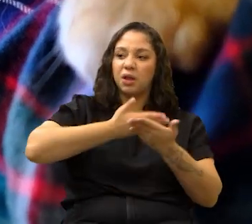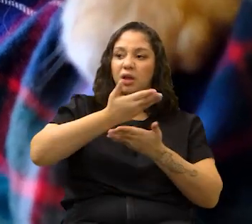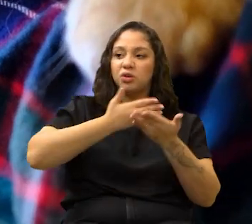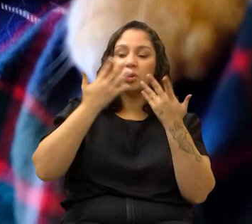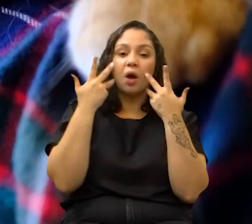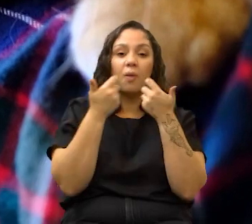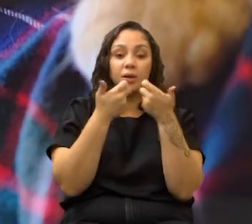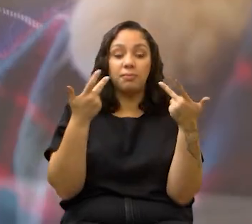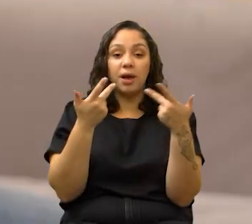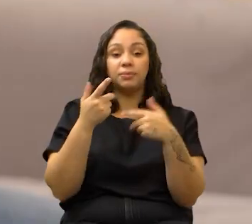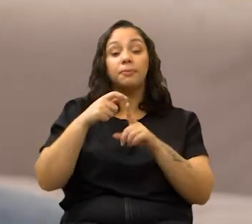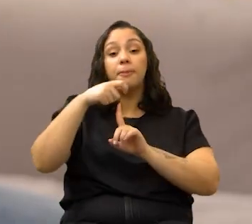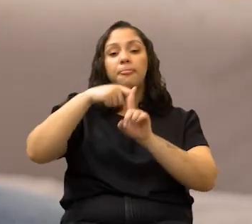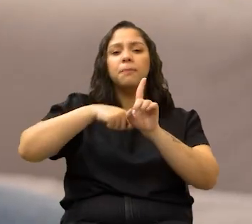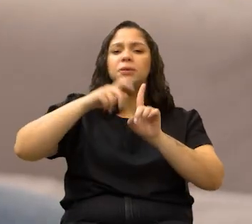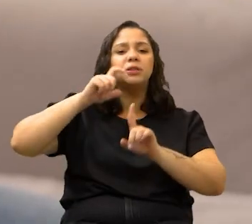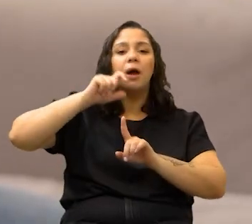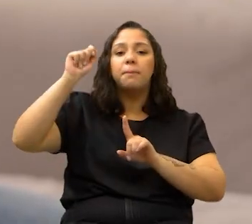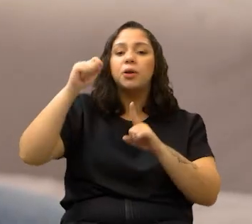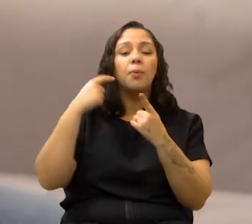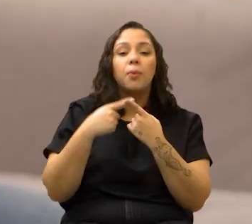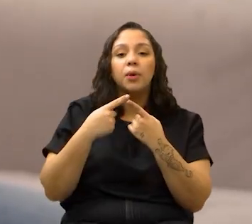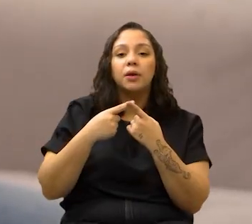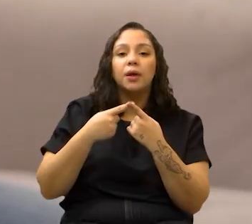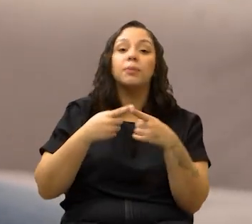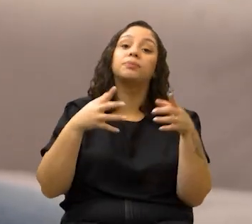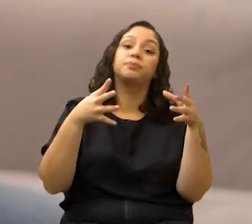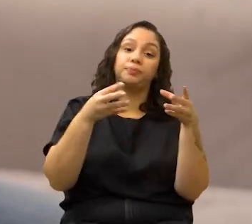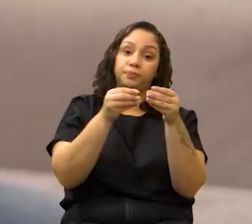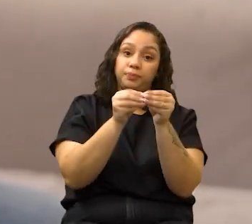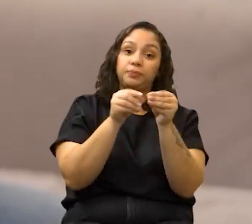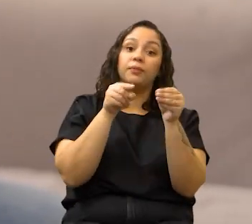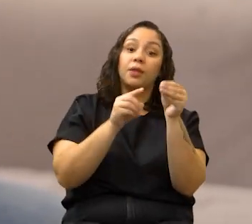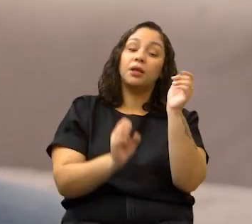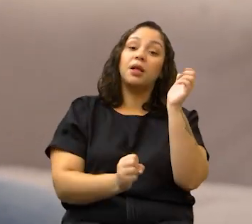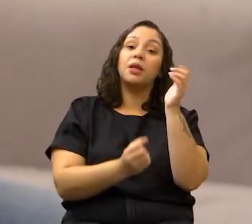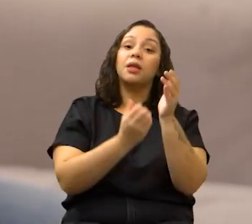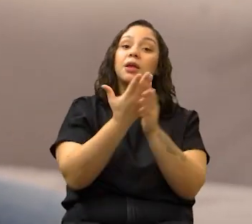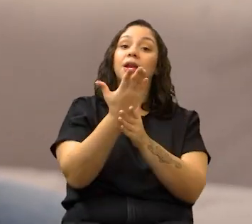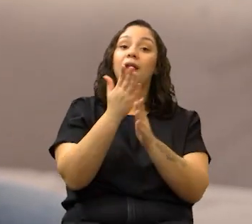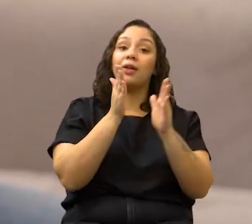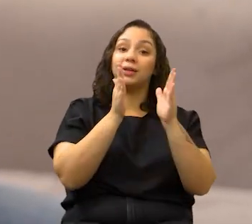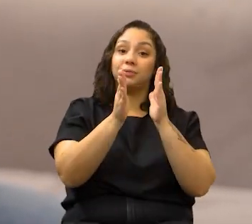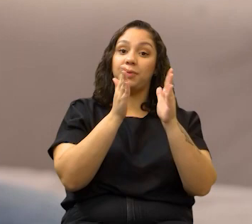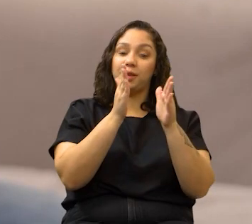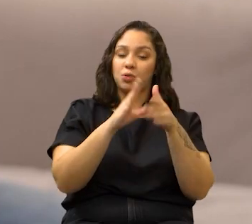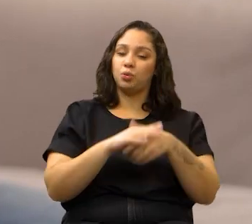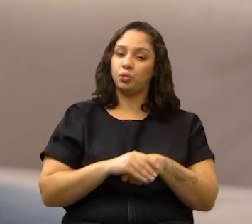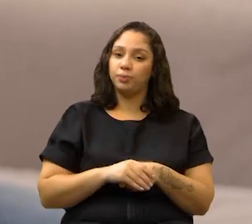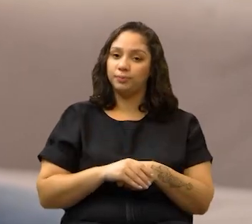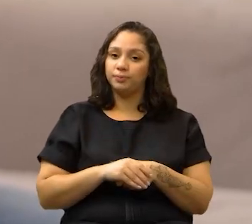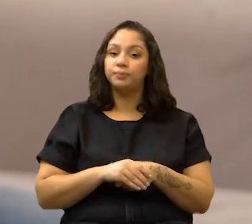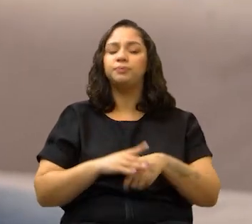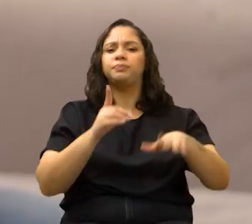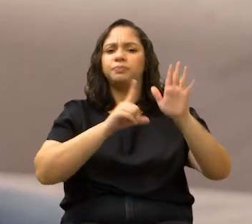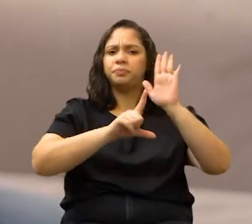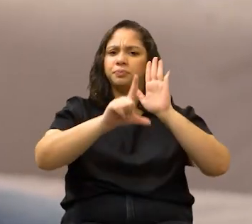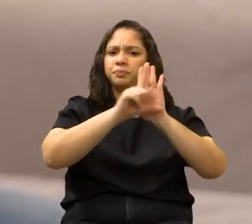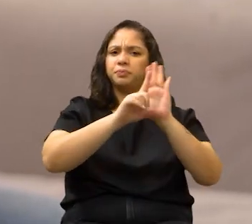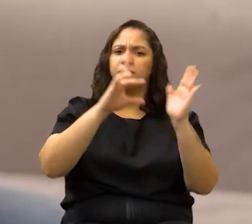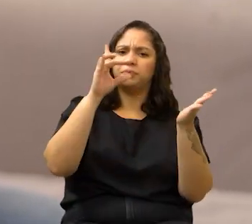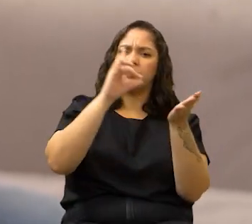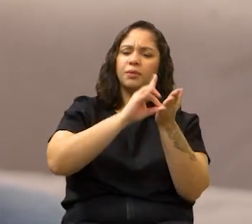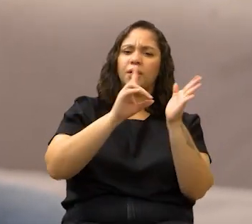A escolha pelo mês de abril é porque a ASPCA foi fundada nesse período. A lei